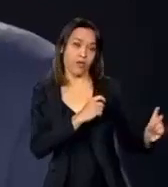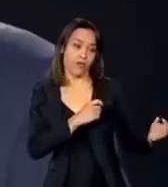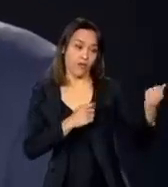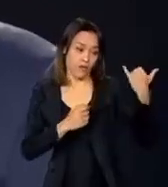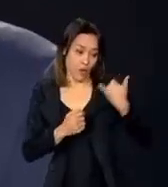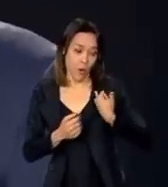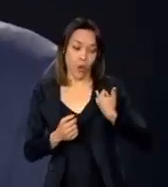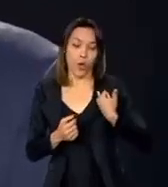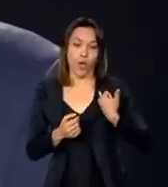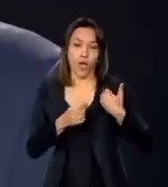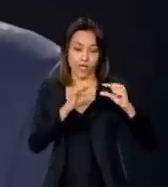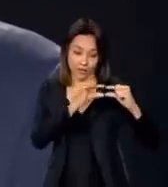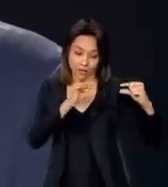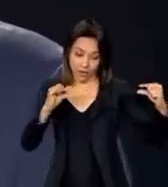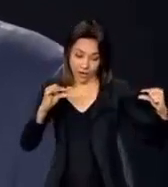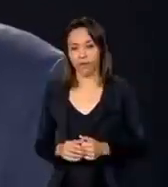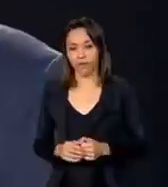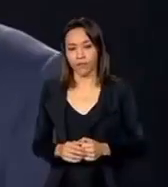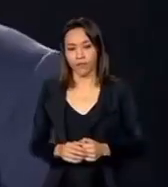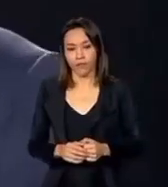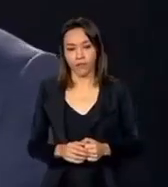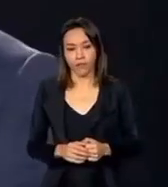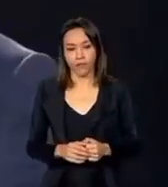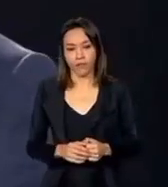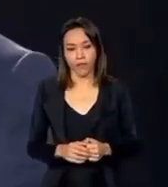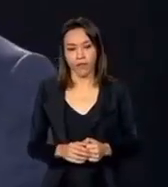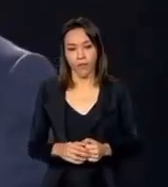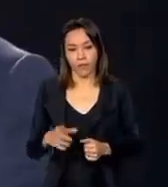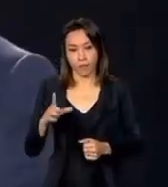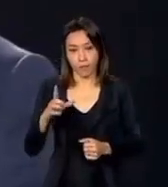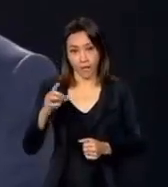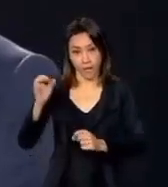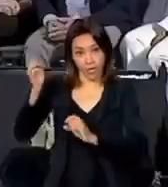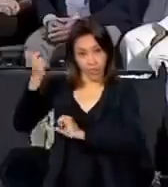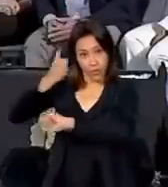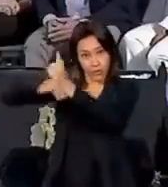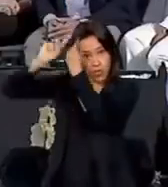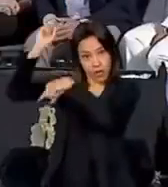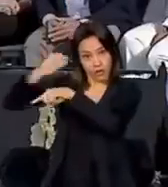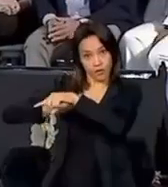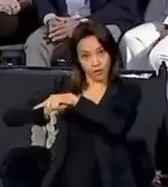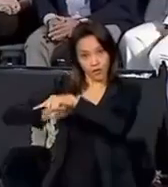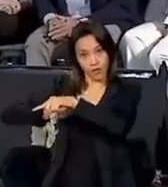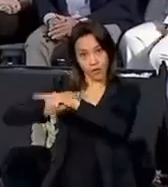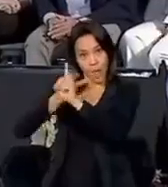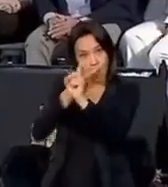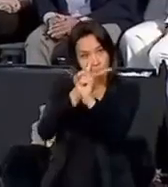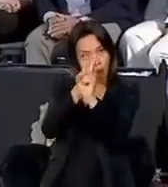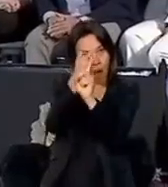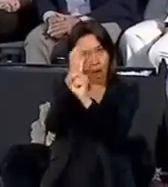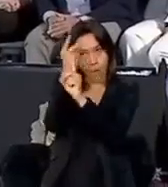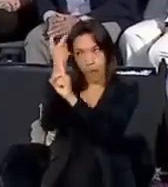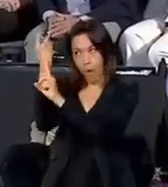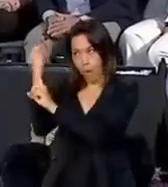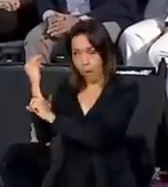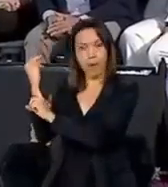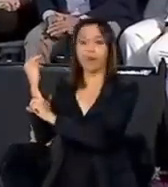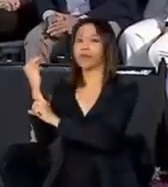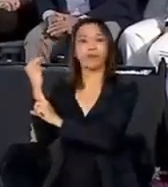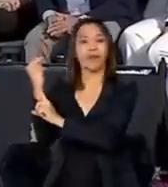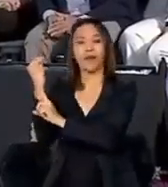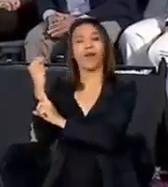Essa frase, presidente, ela devia ser feita para o senhor. Triunfar na vida não é ganhar, é